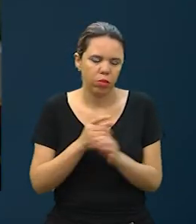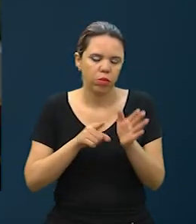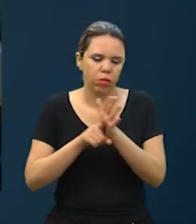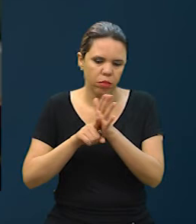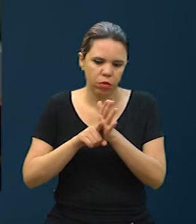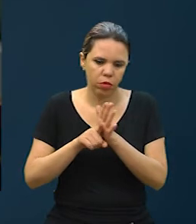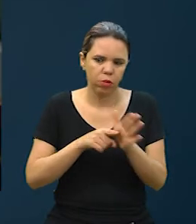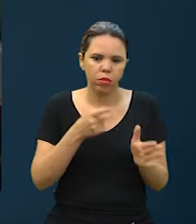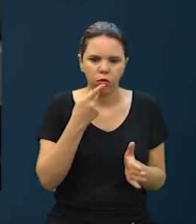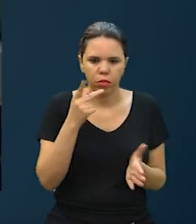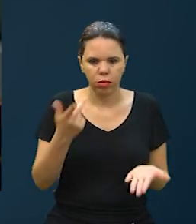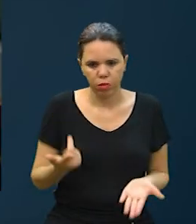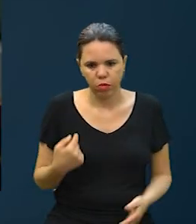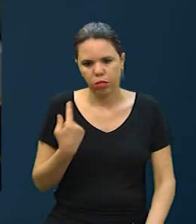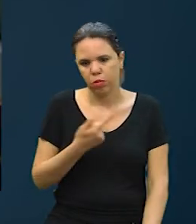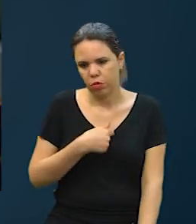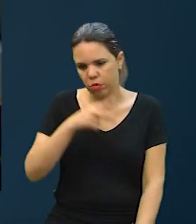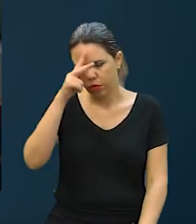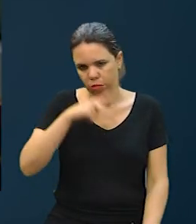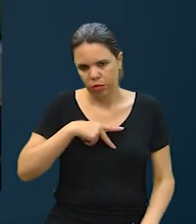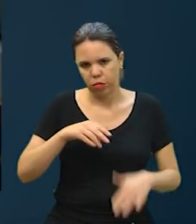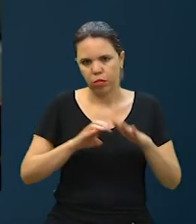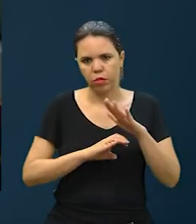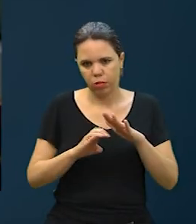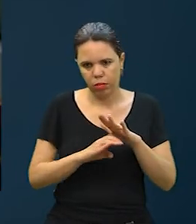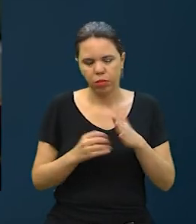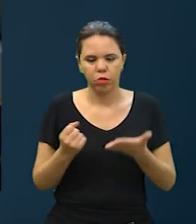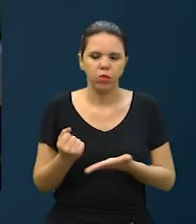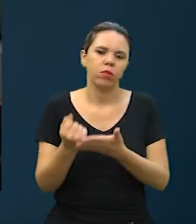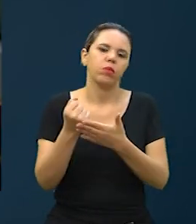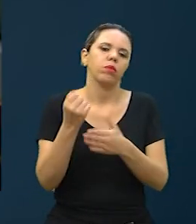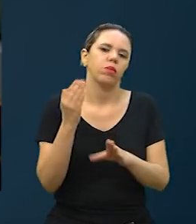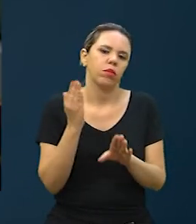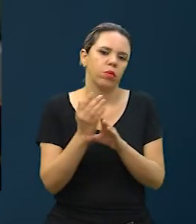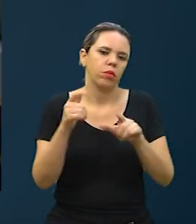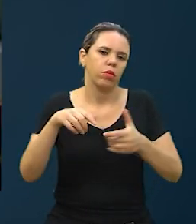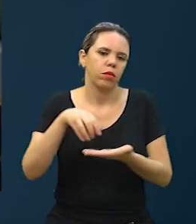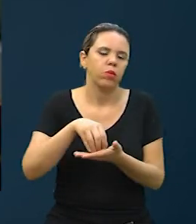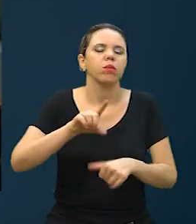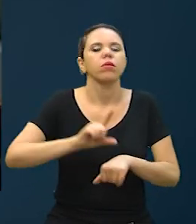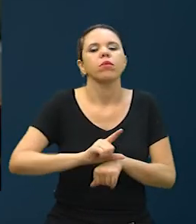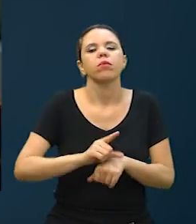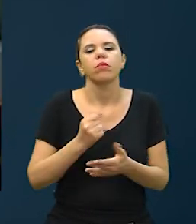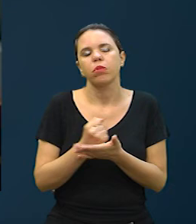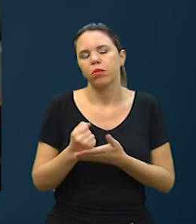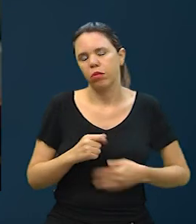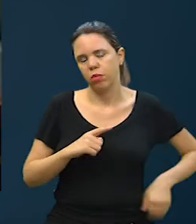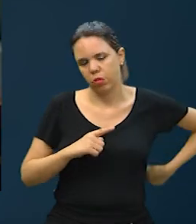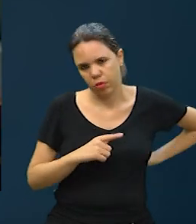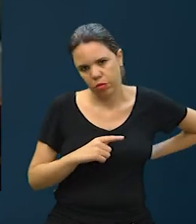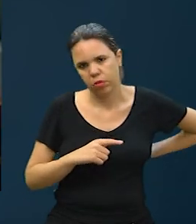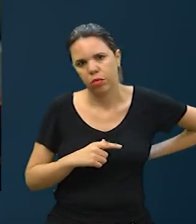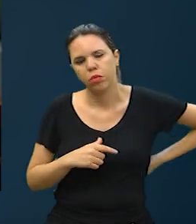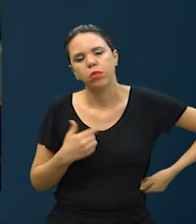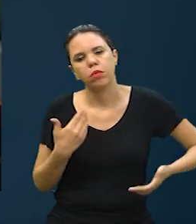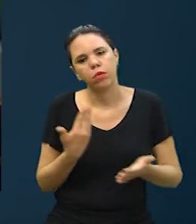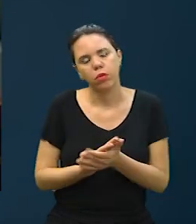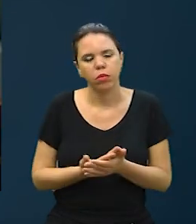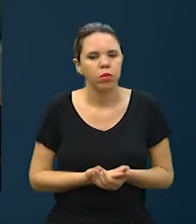completa. Quando eu digo completa, a gente acompanha o franqueado e desde o dia da assinatura do contrato